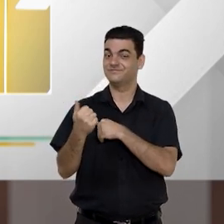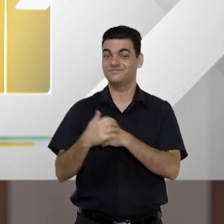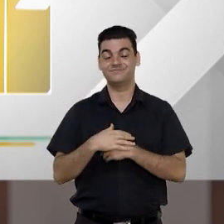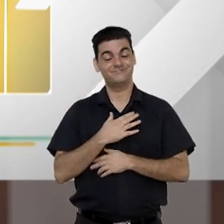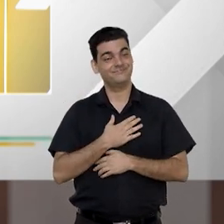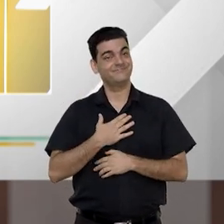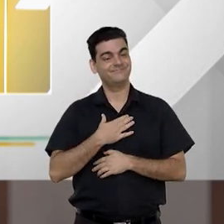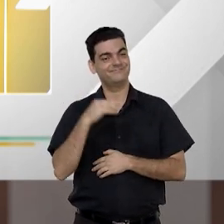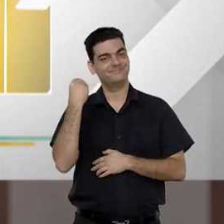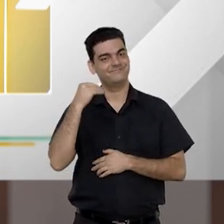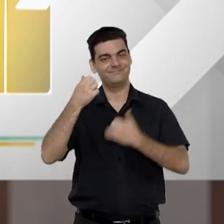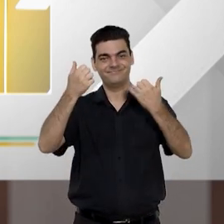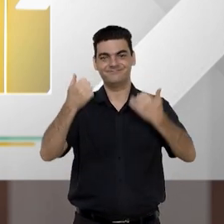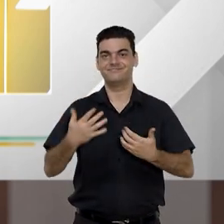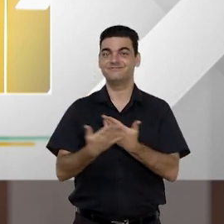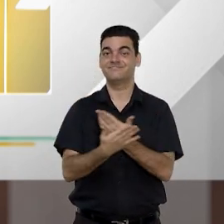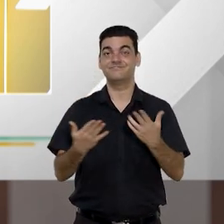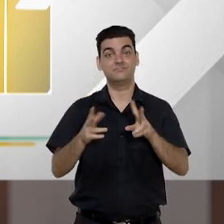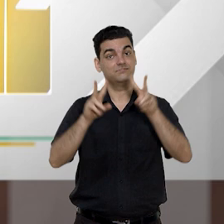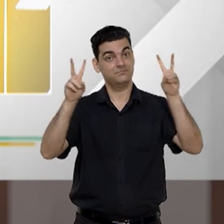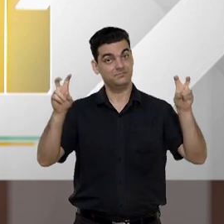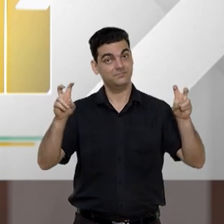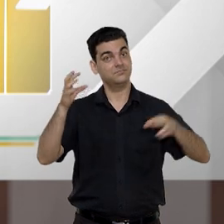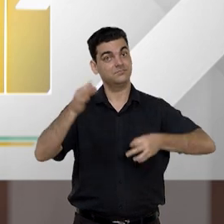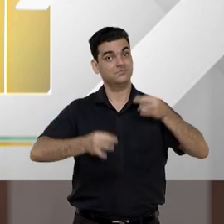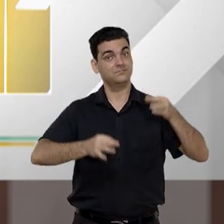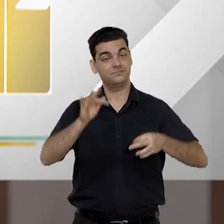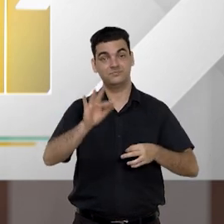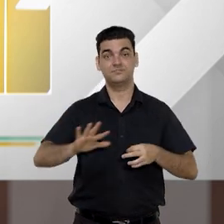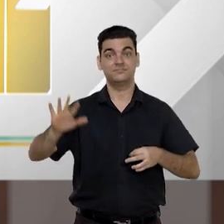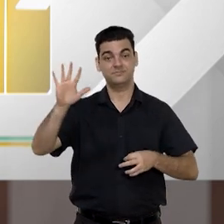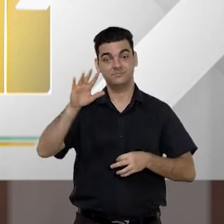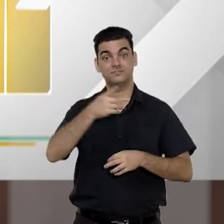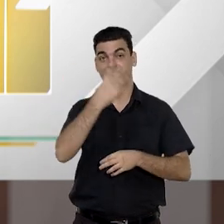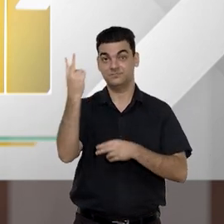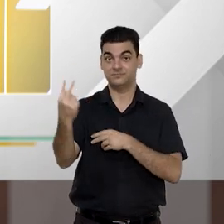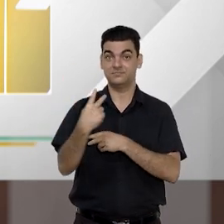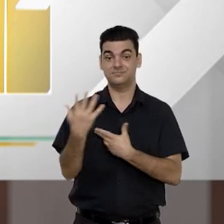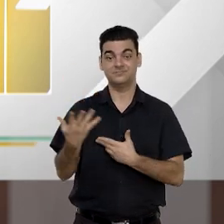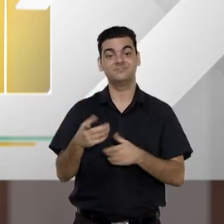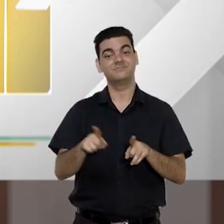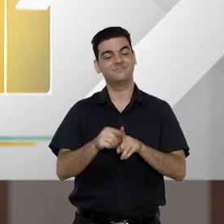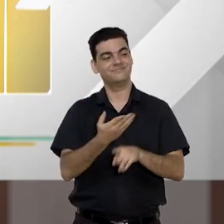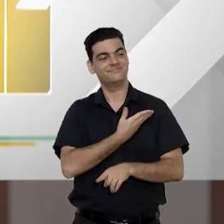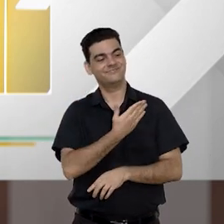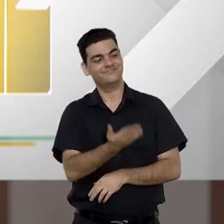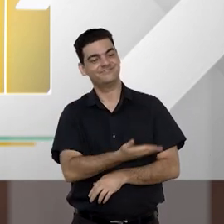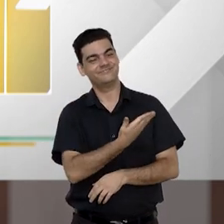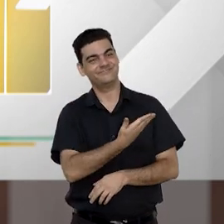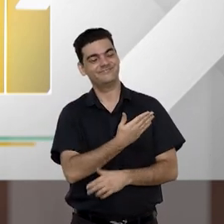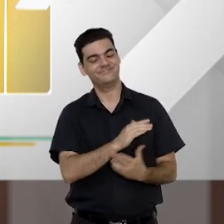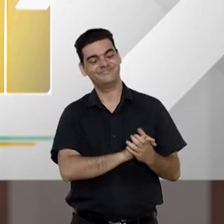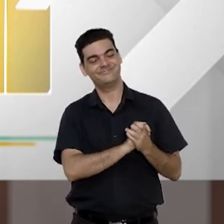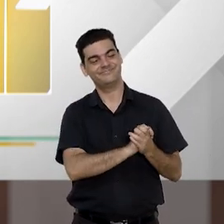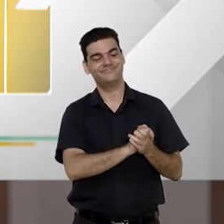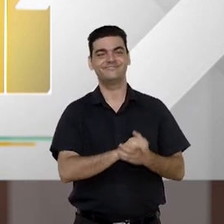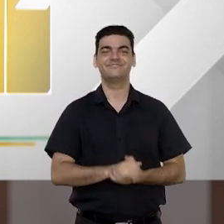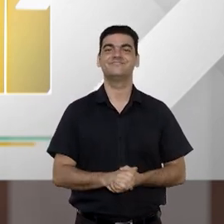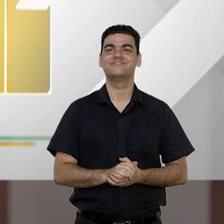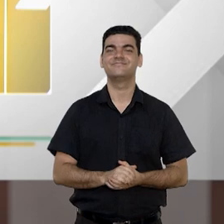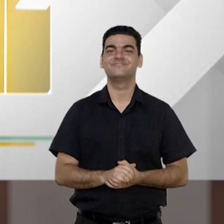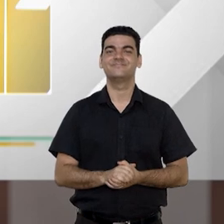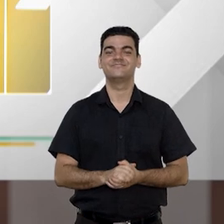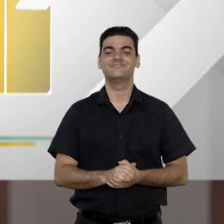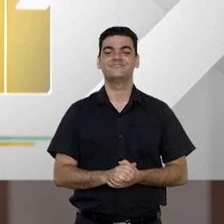obrigado mais uma vez o convite. Uma ótima oportunidade de estar falando sobre alguns assuntos do Juizado Federal para os que estão assistindo, ao lado de uma querida amiga, que é a